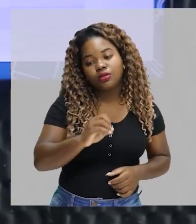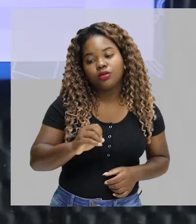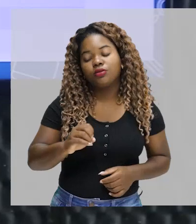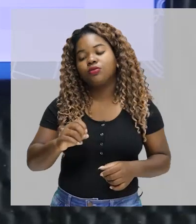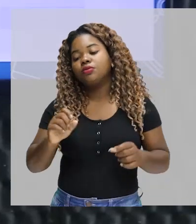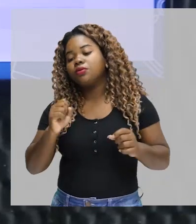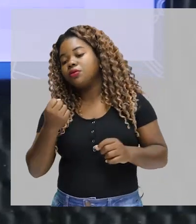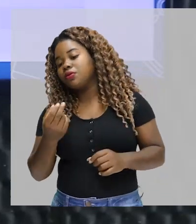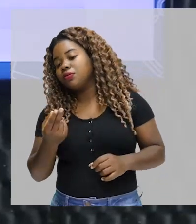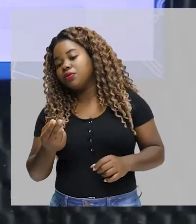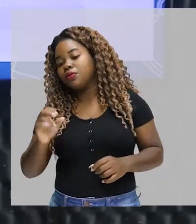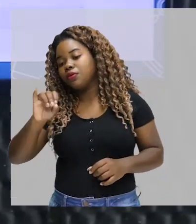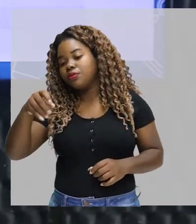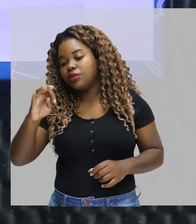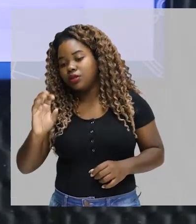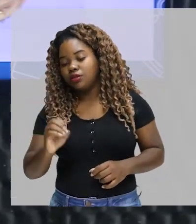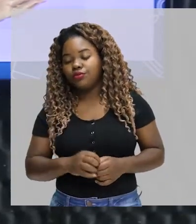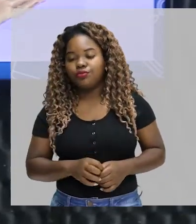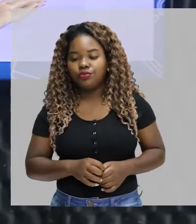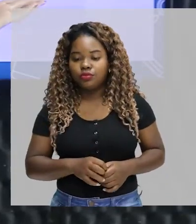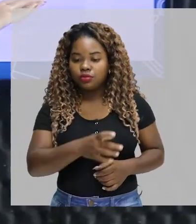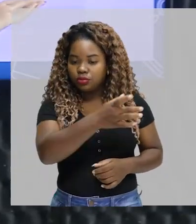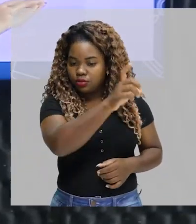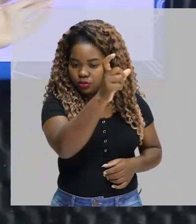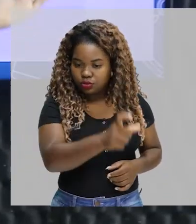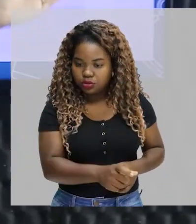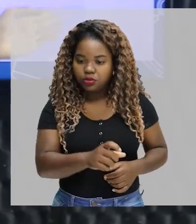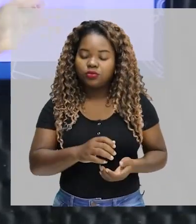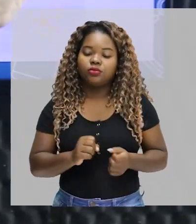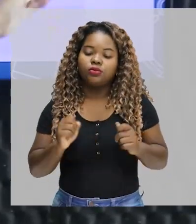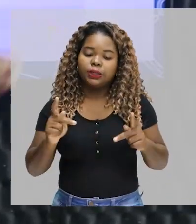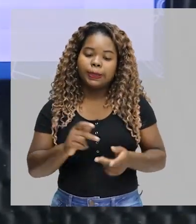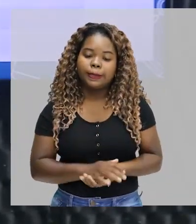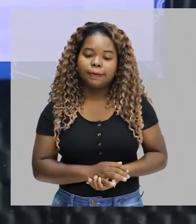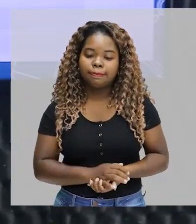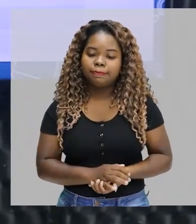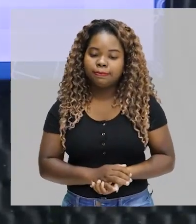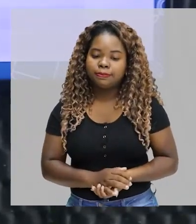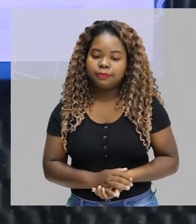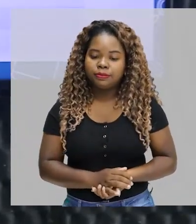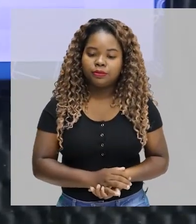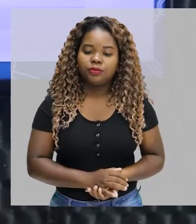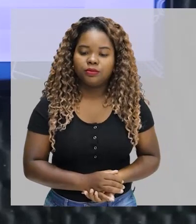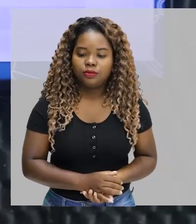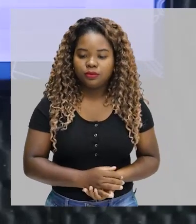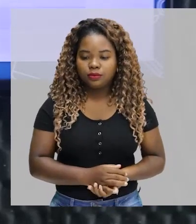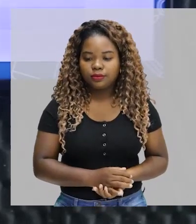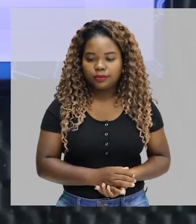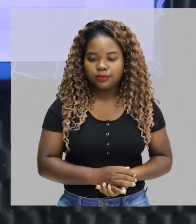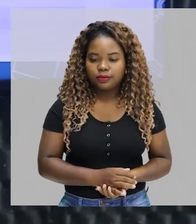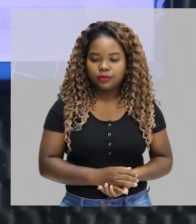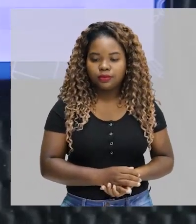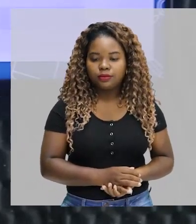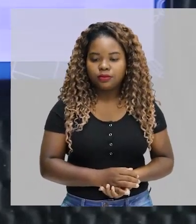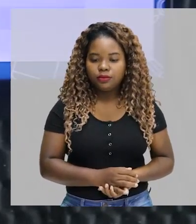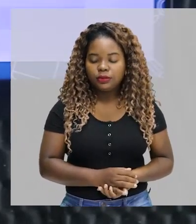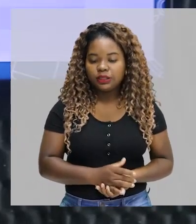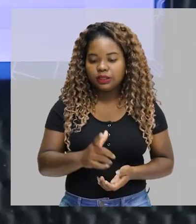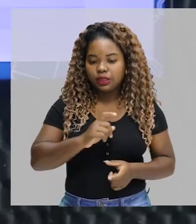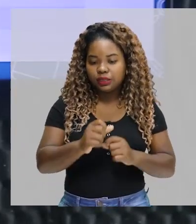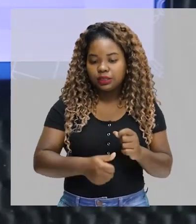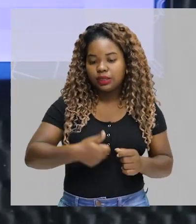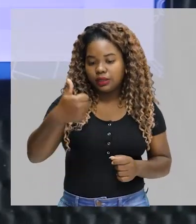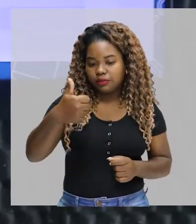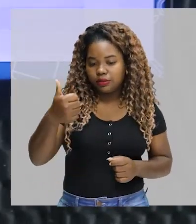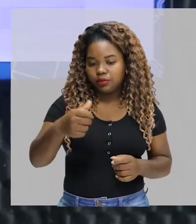Terceira pessoa, him, her ou it, também é igual. A primeira pessoa do plural,